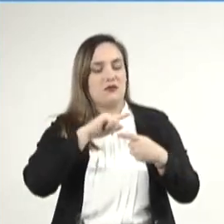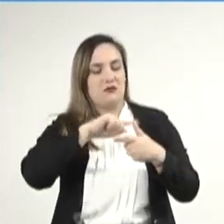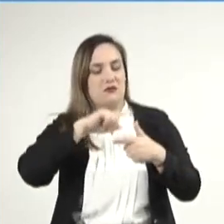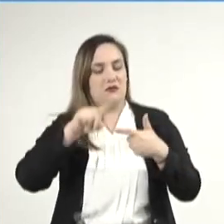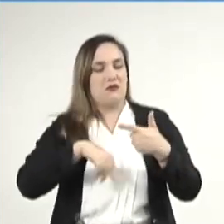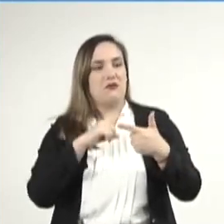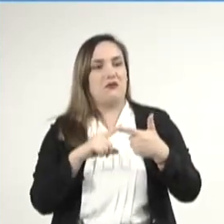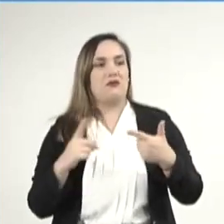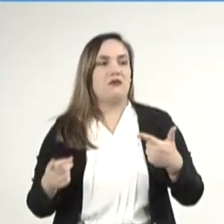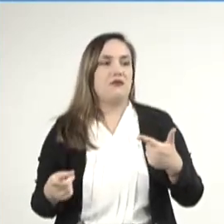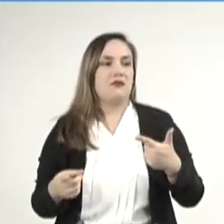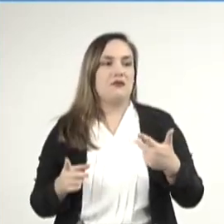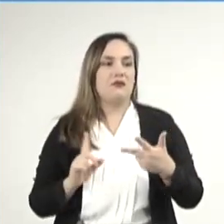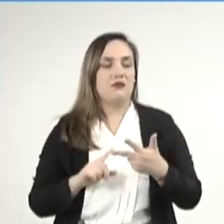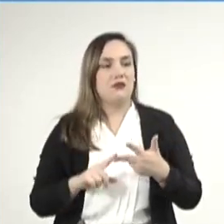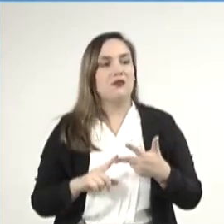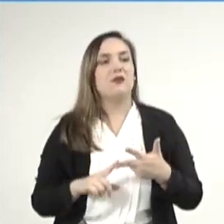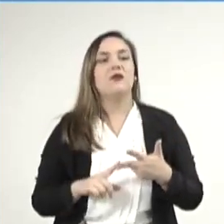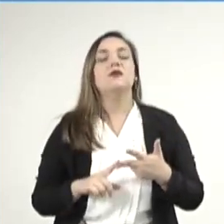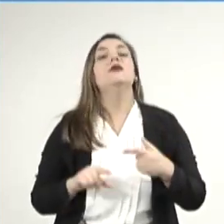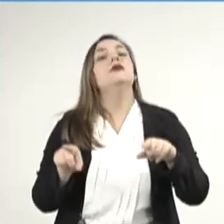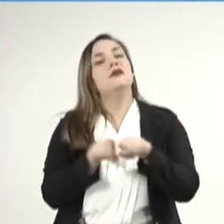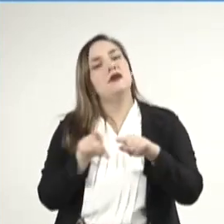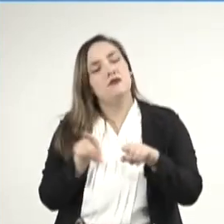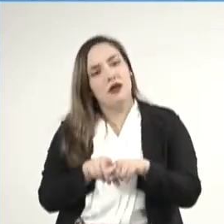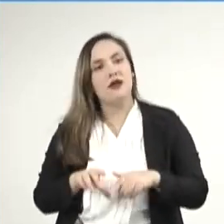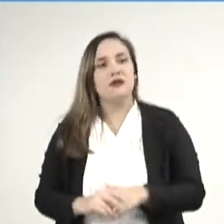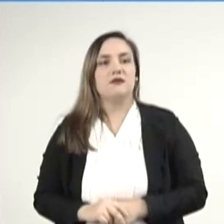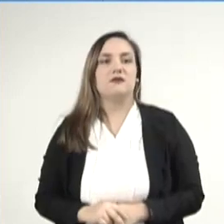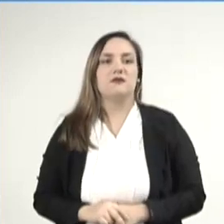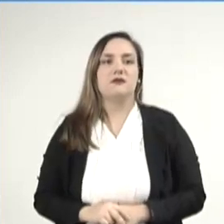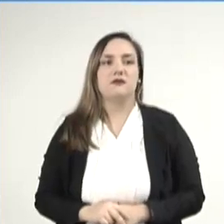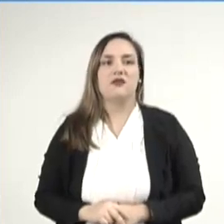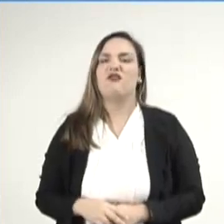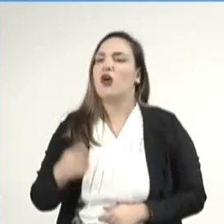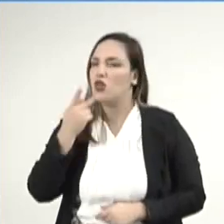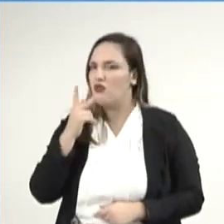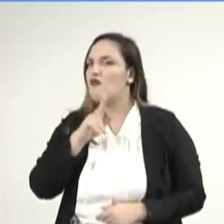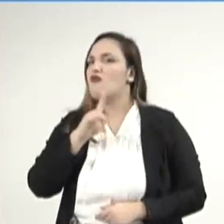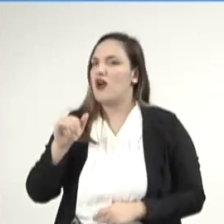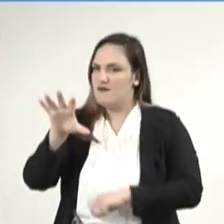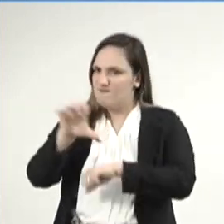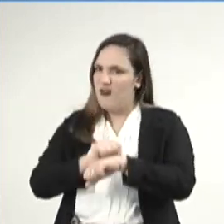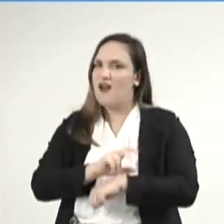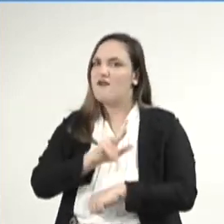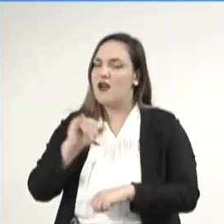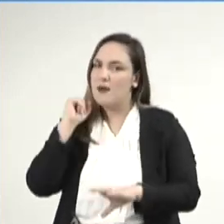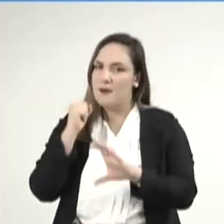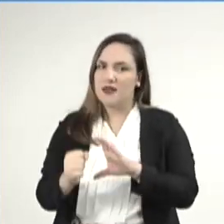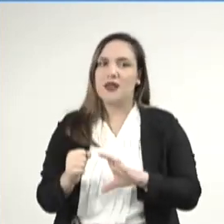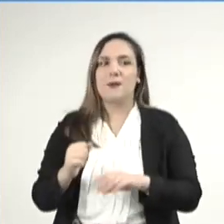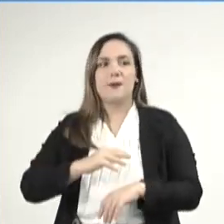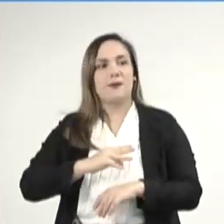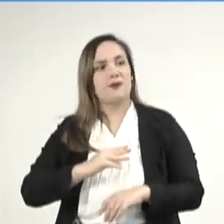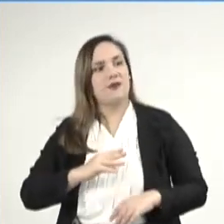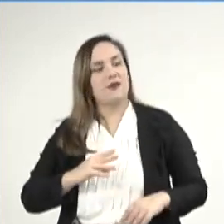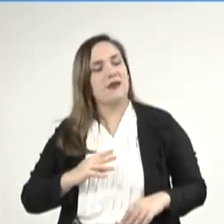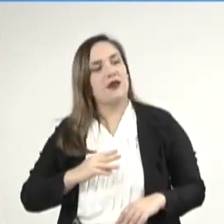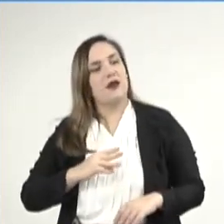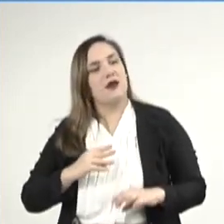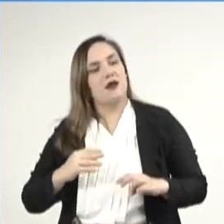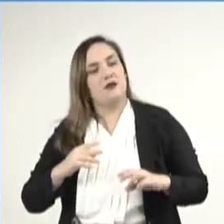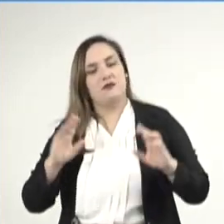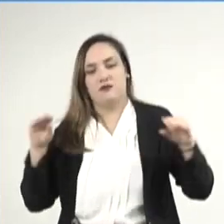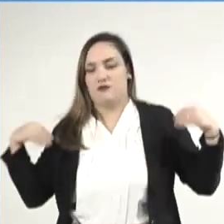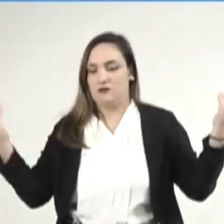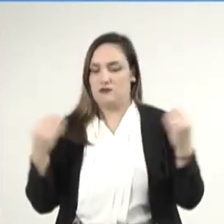Supremo, de ter ameaçado de morte ministro do Supremo Tribunal Federal, o